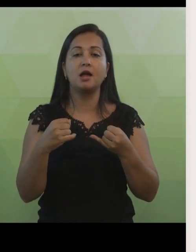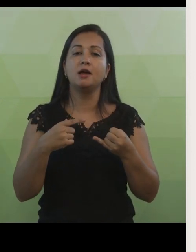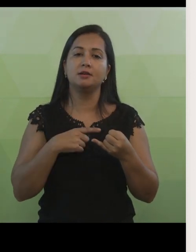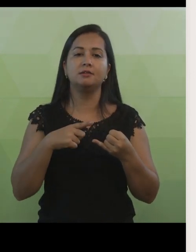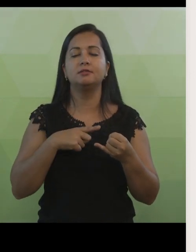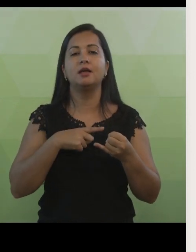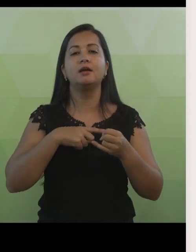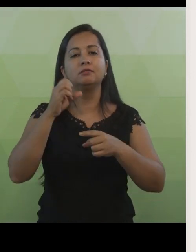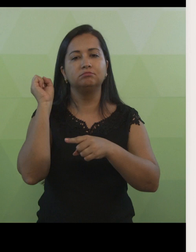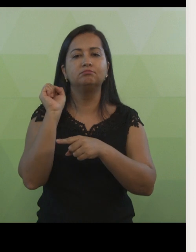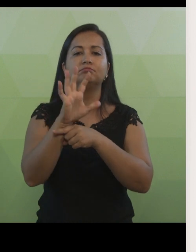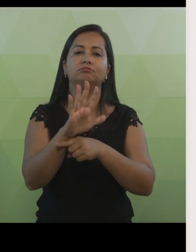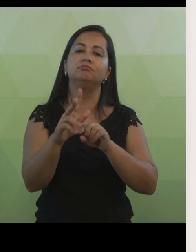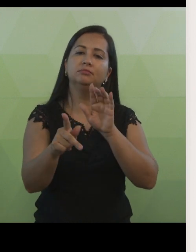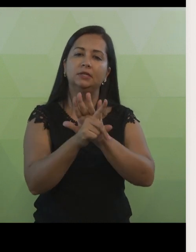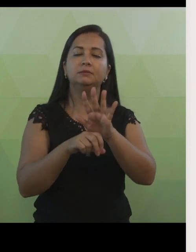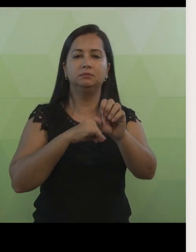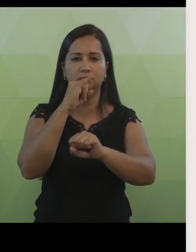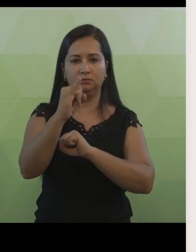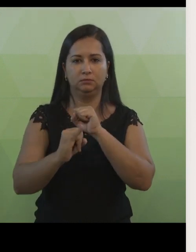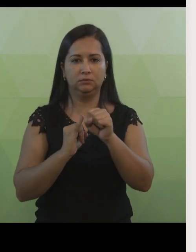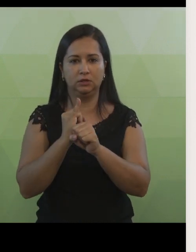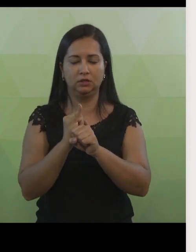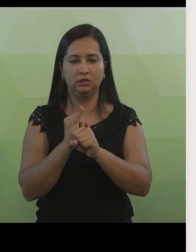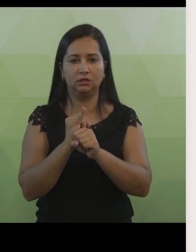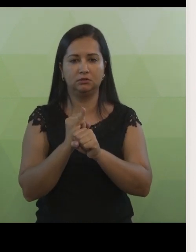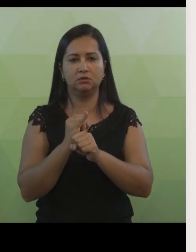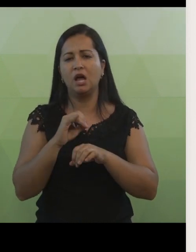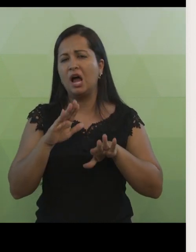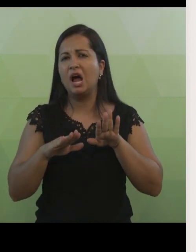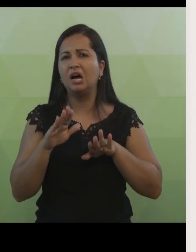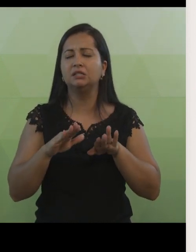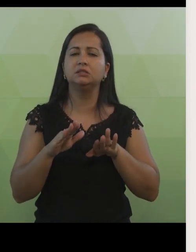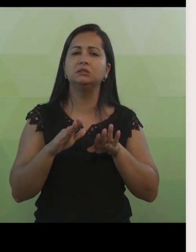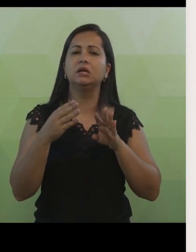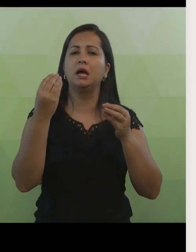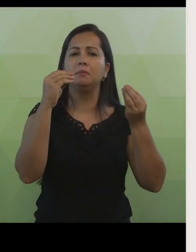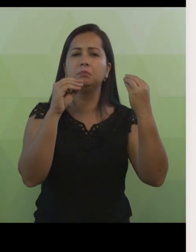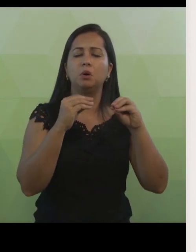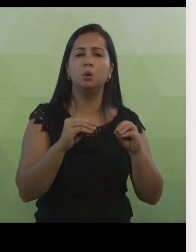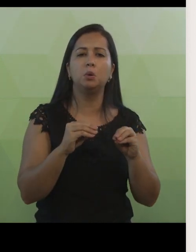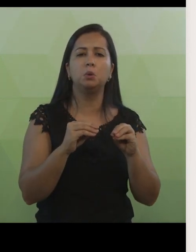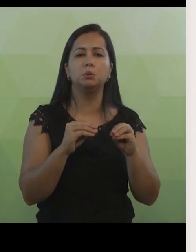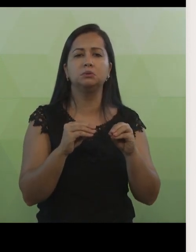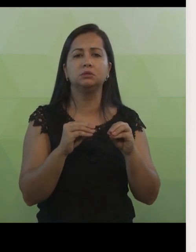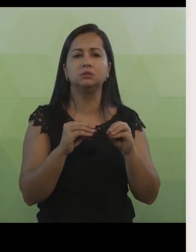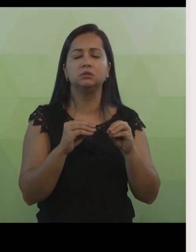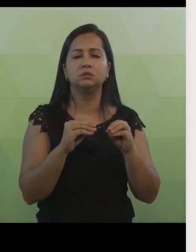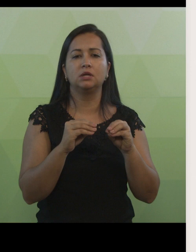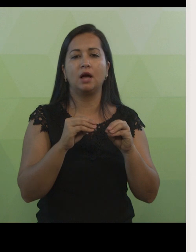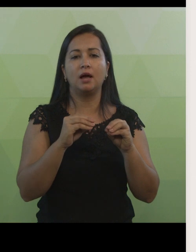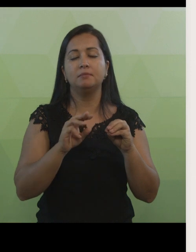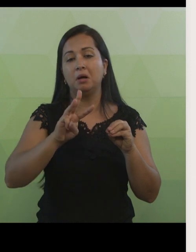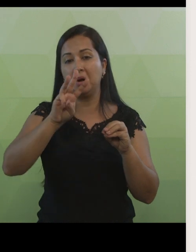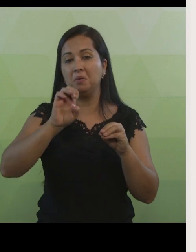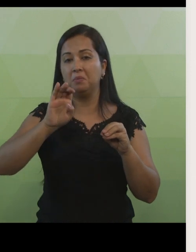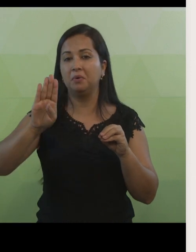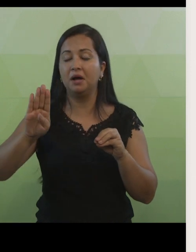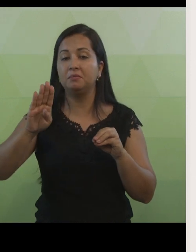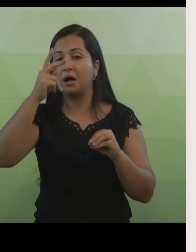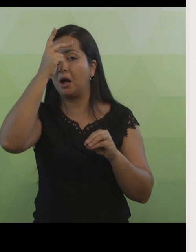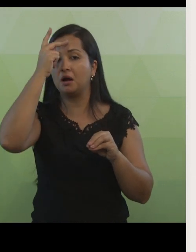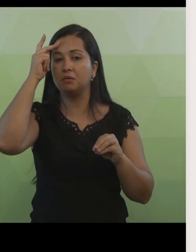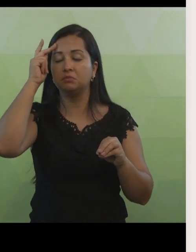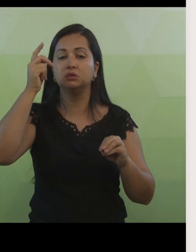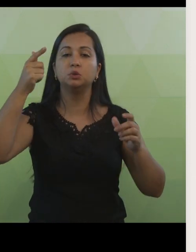rede todinha será exposta diretamente à internet. Normalmente é utilizado para publicar servidores da internet ou web que